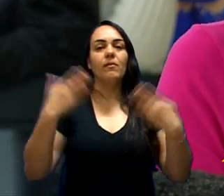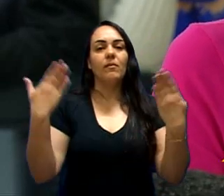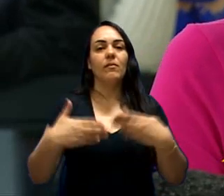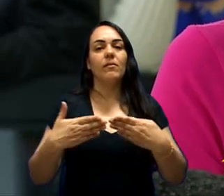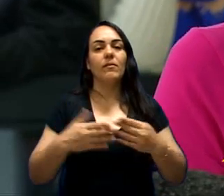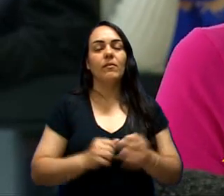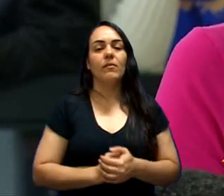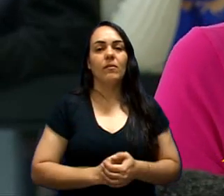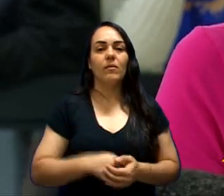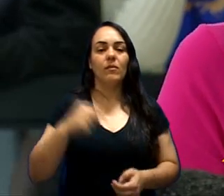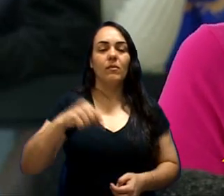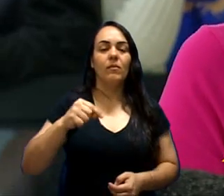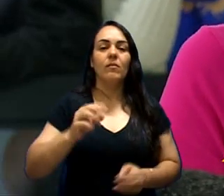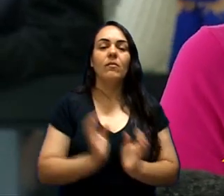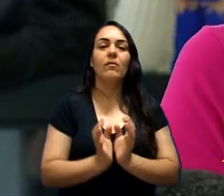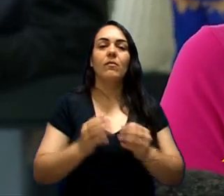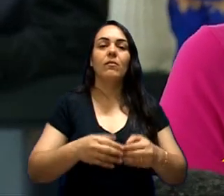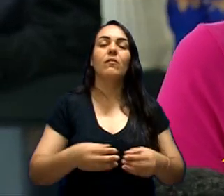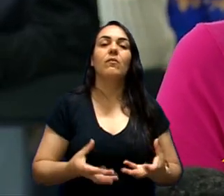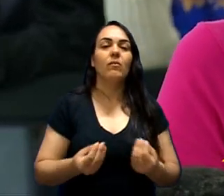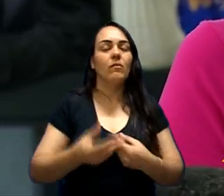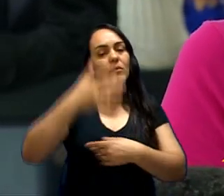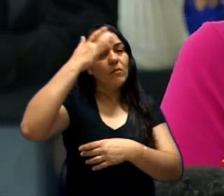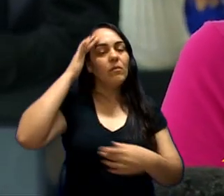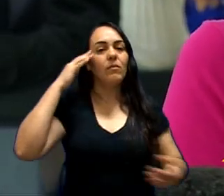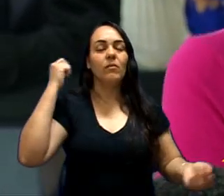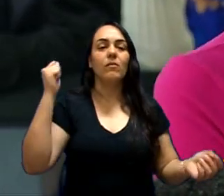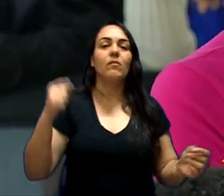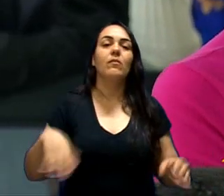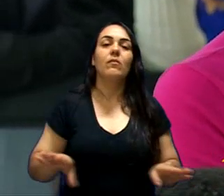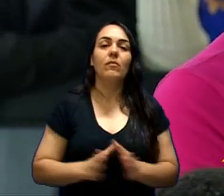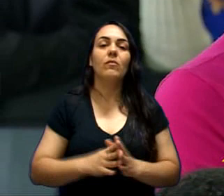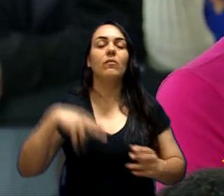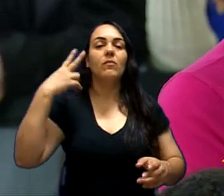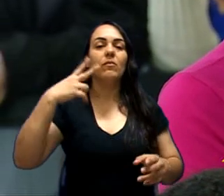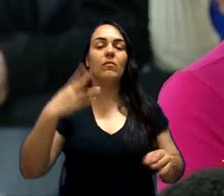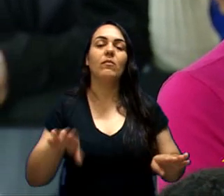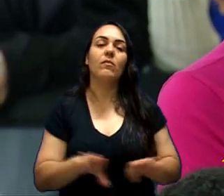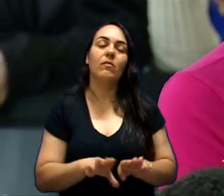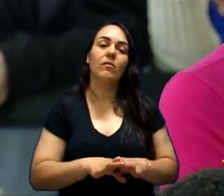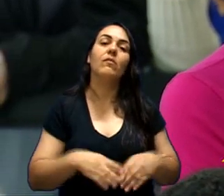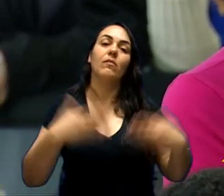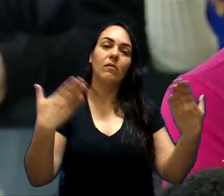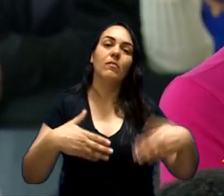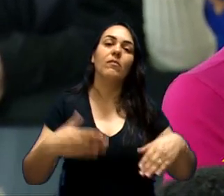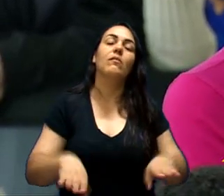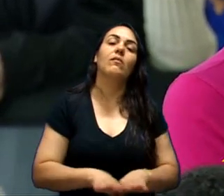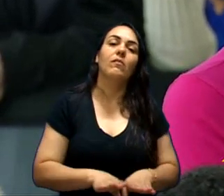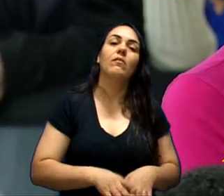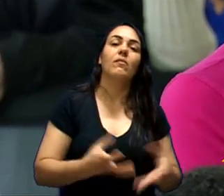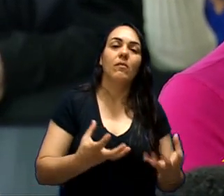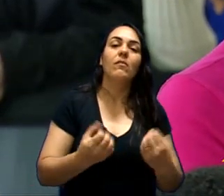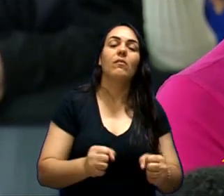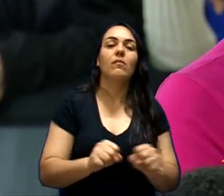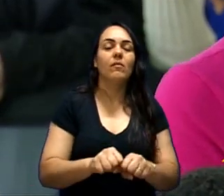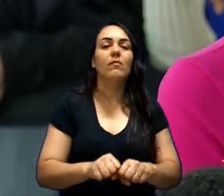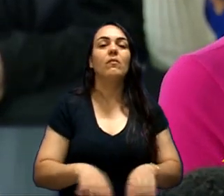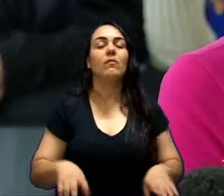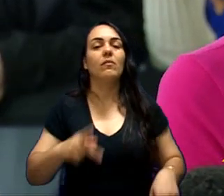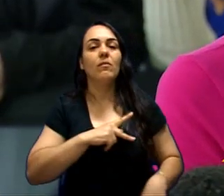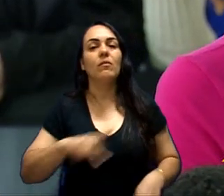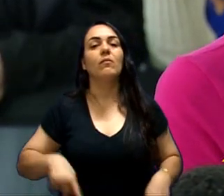aprovado aqui nessa casa por unanimidade, e até a comissão, né? Depois eu gostaria que o presidente da comissão